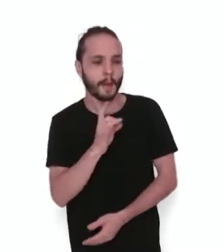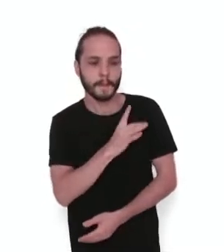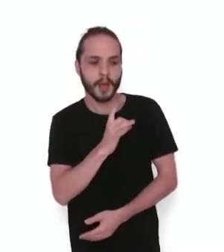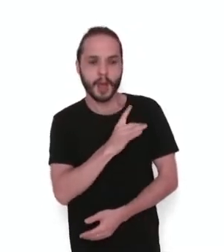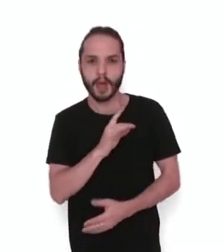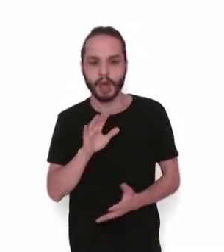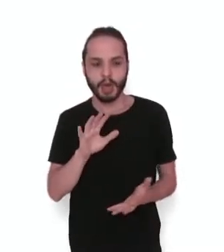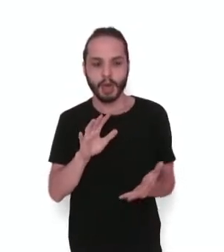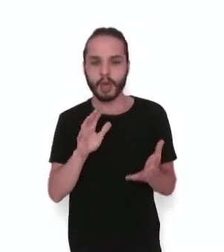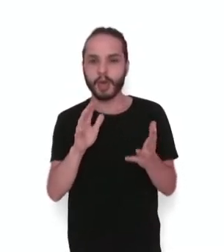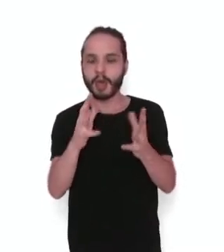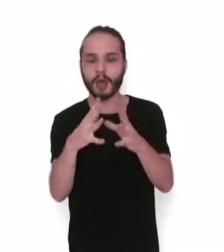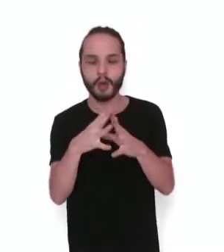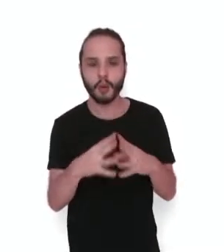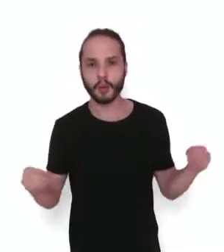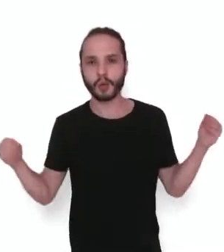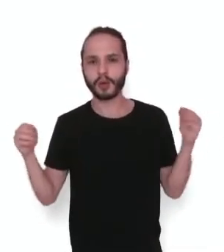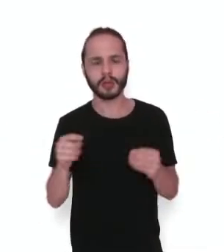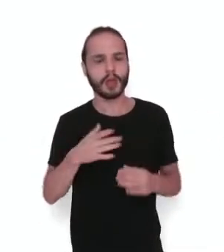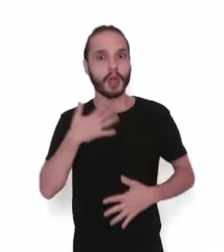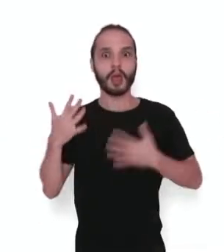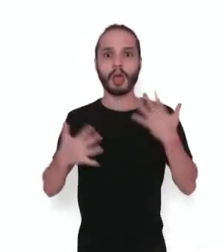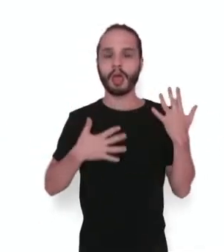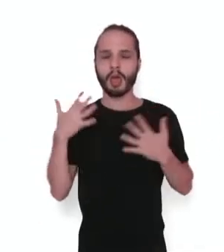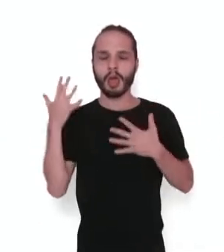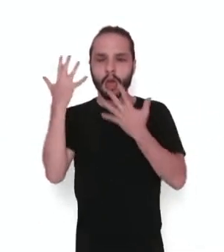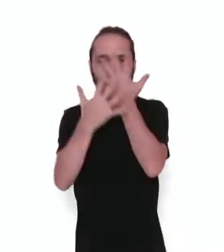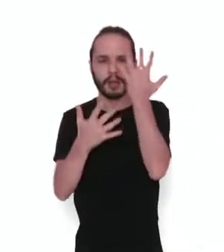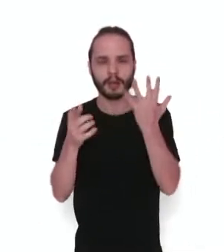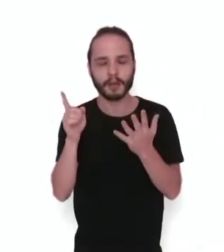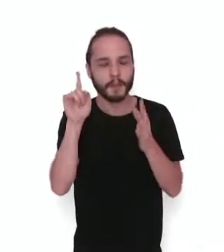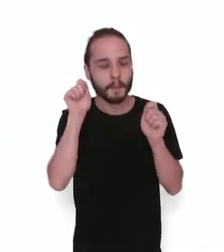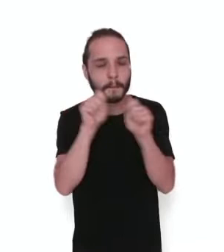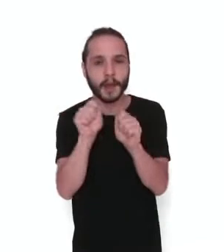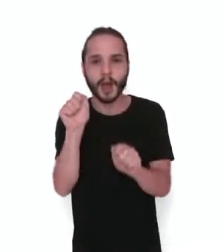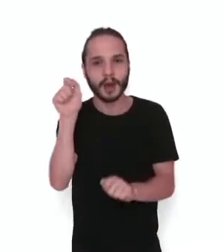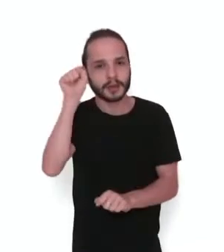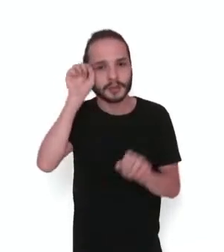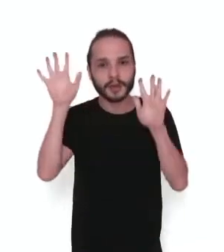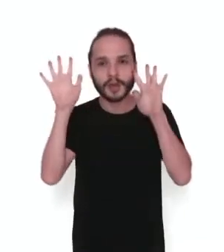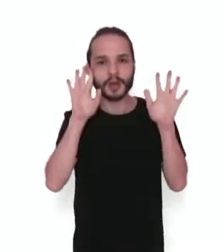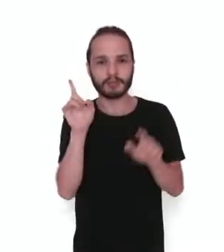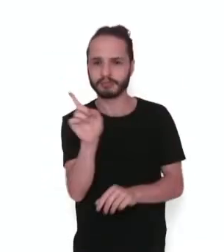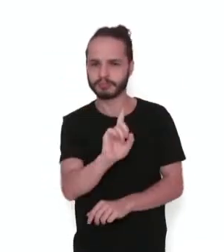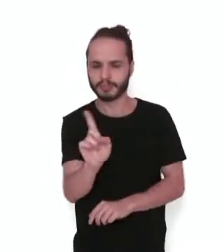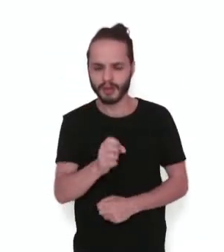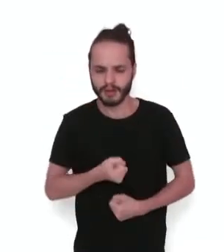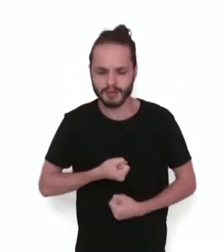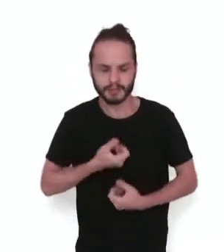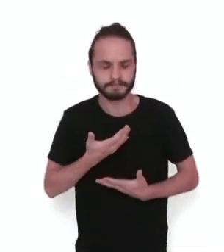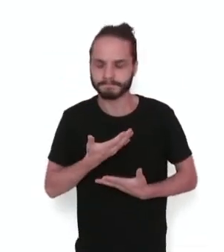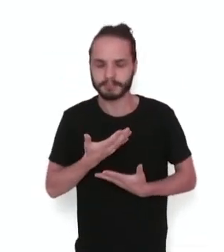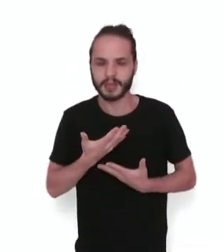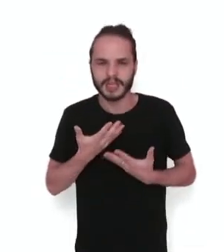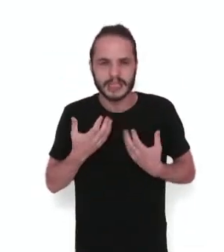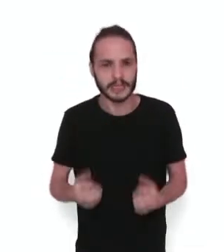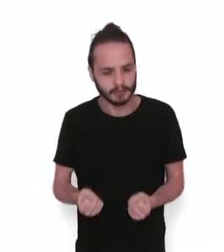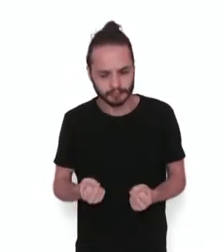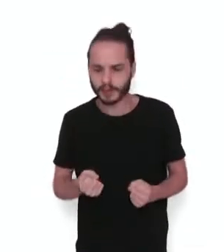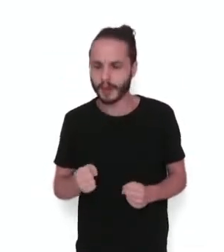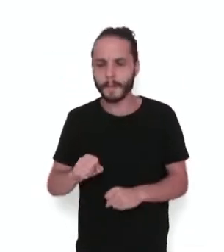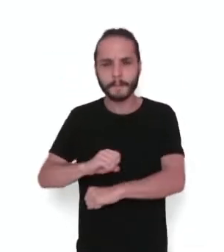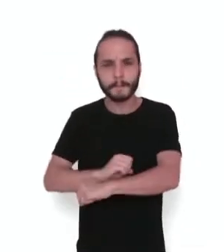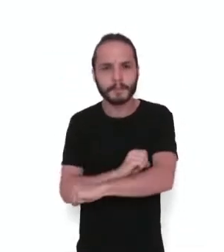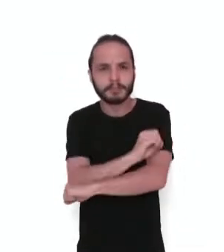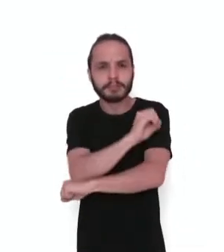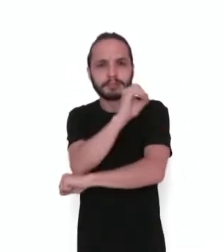passar. Não se desespere nem pare de sonhar. Nunca se entregue. Nasça sempre como as manhãs.